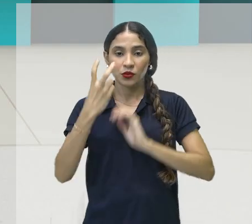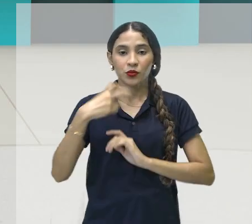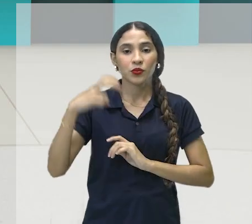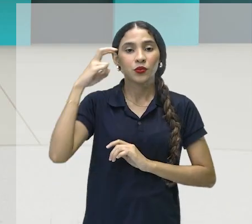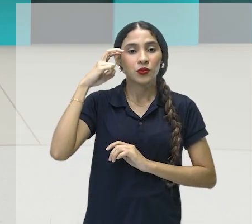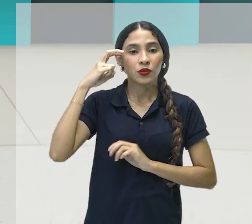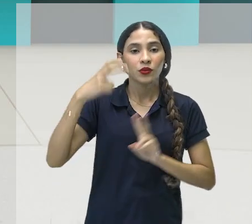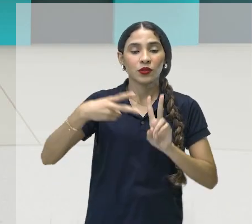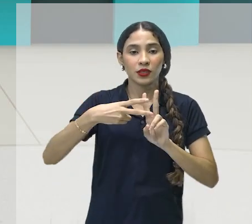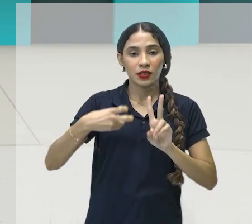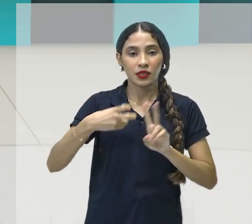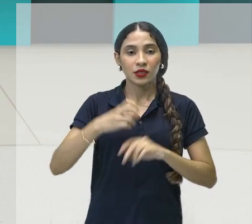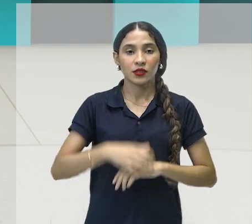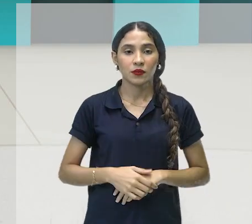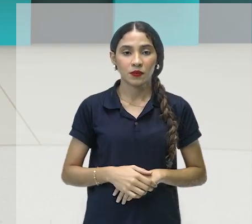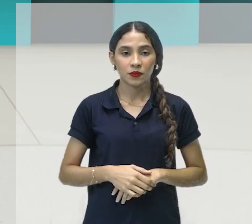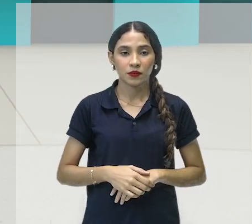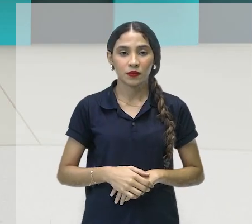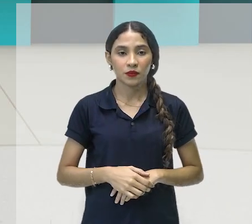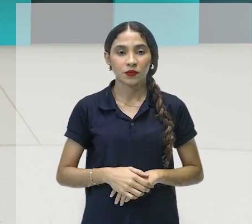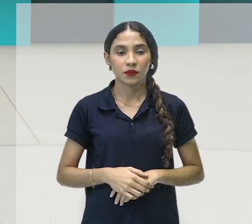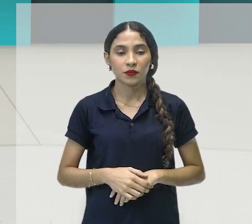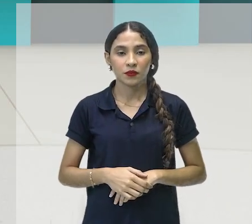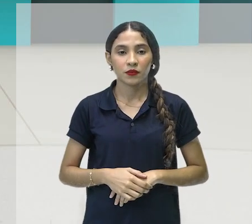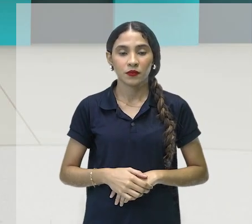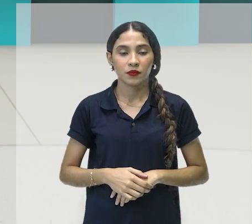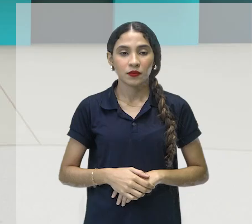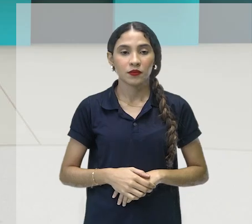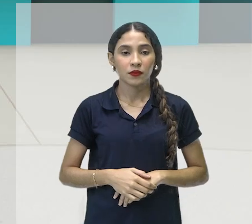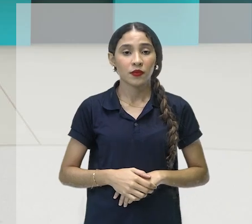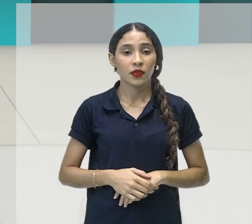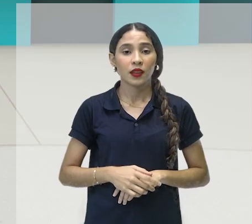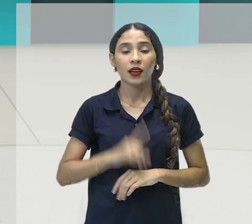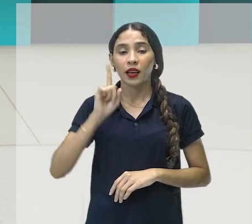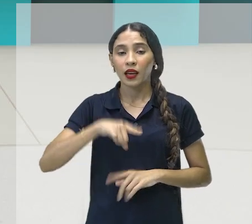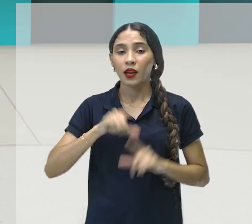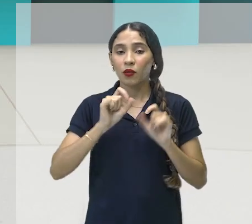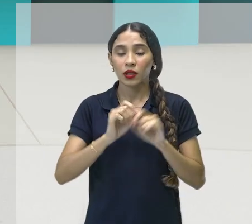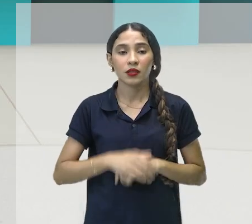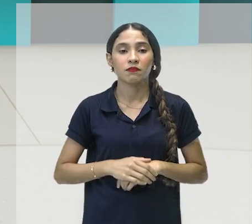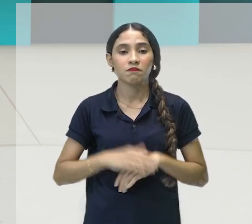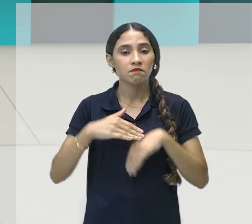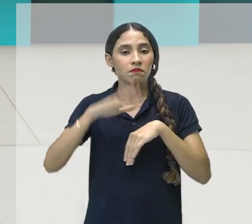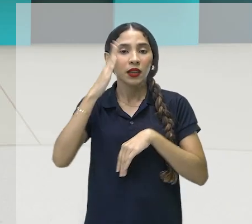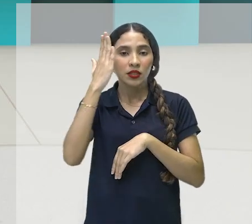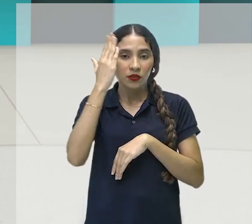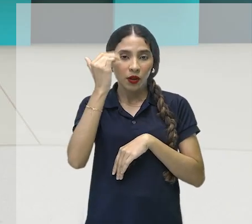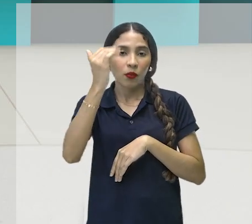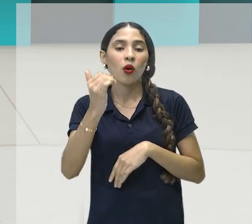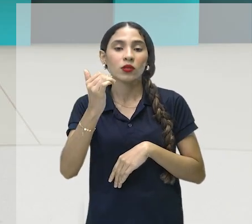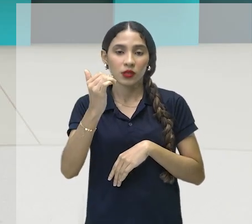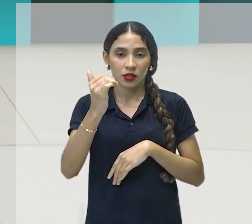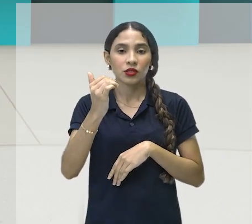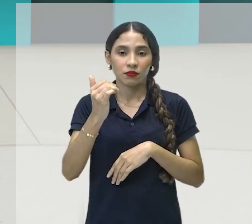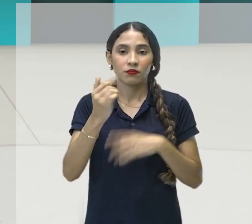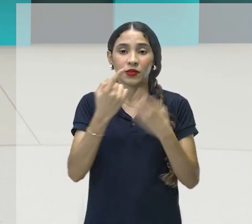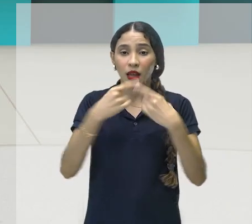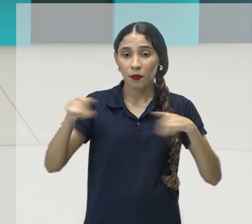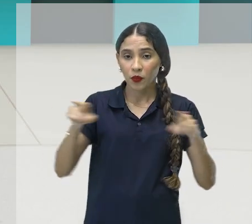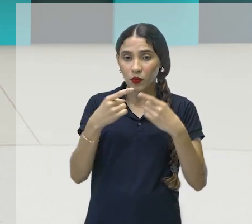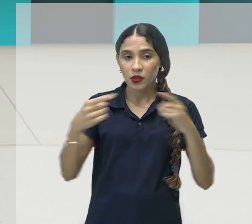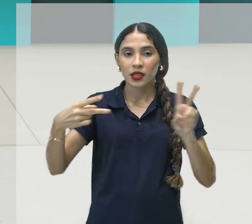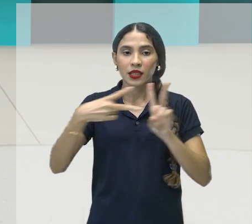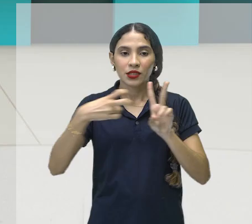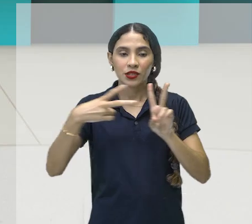fortalecimento dos direitos culturais indígenas. É uma das referências da